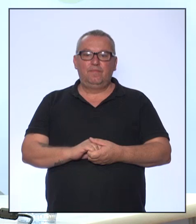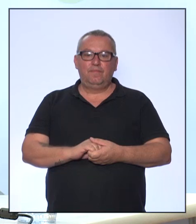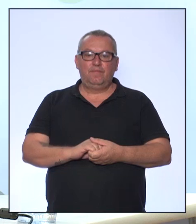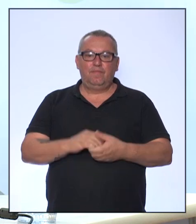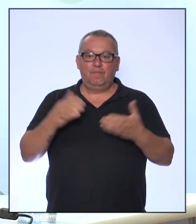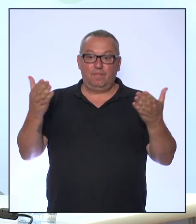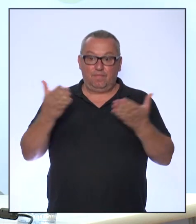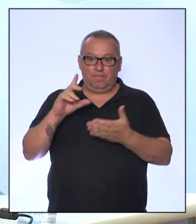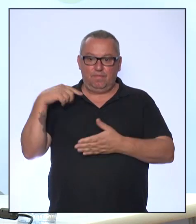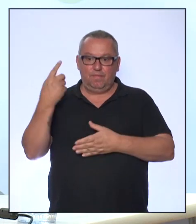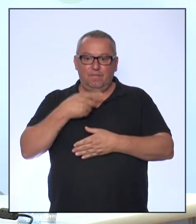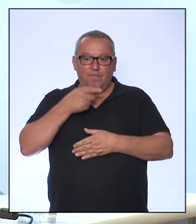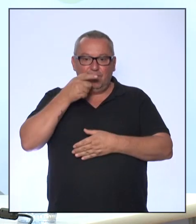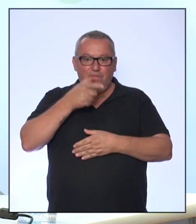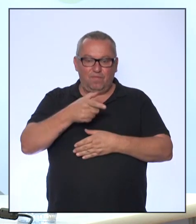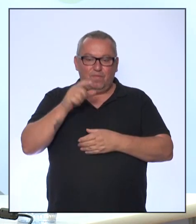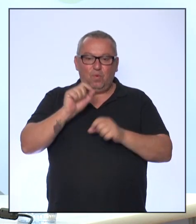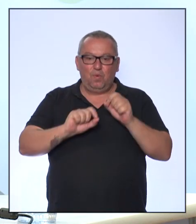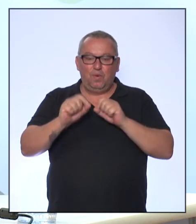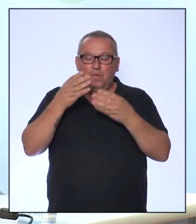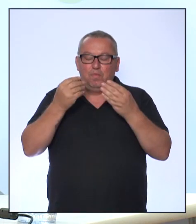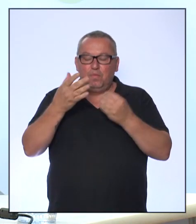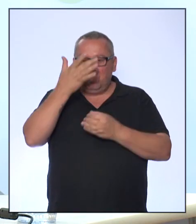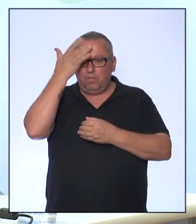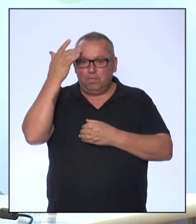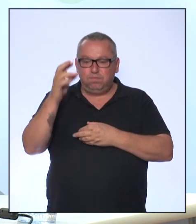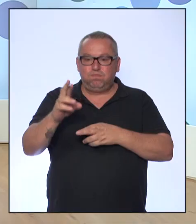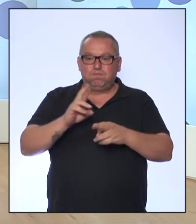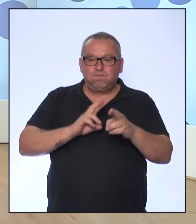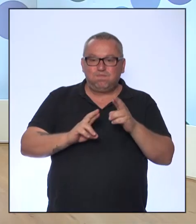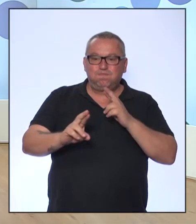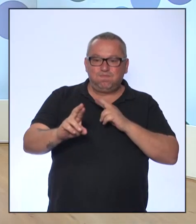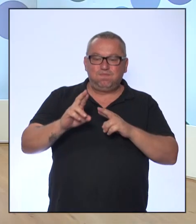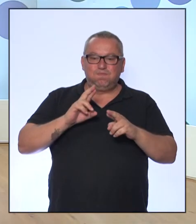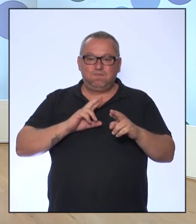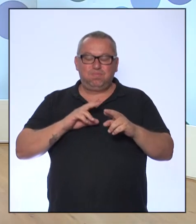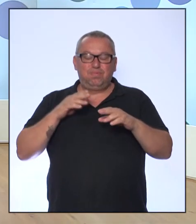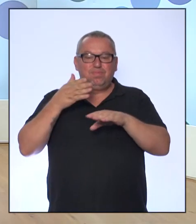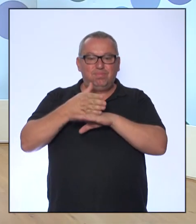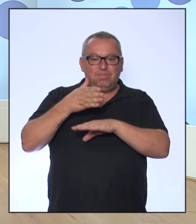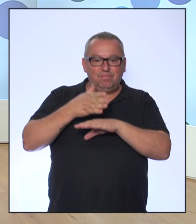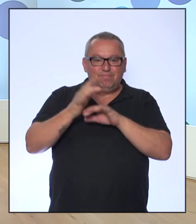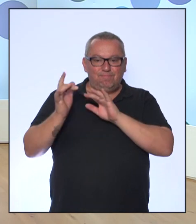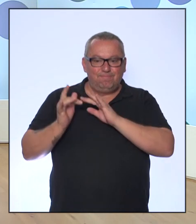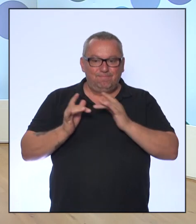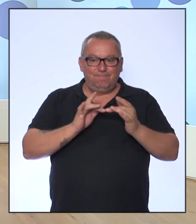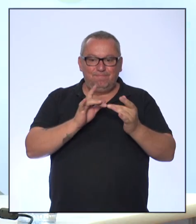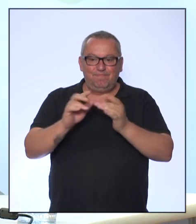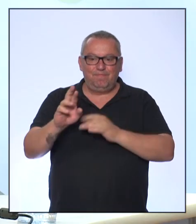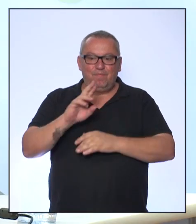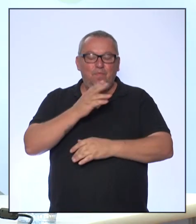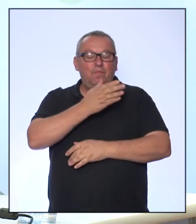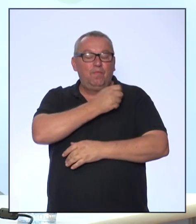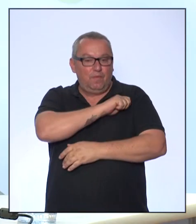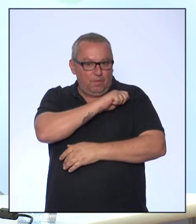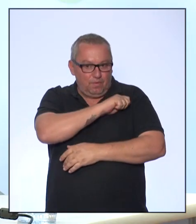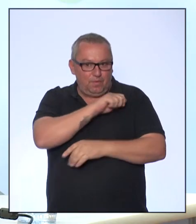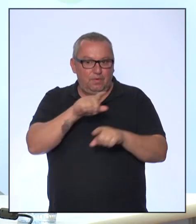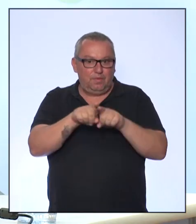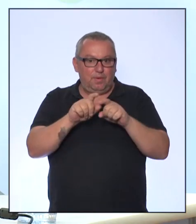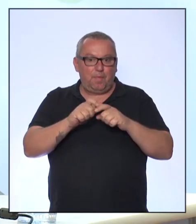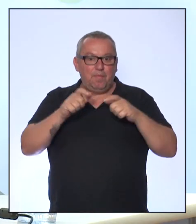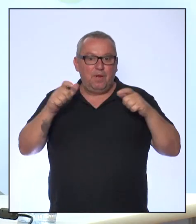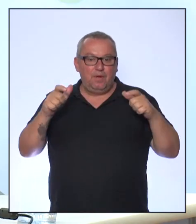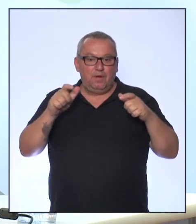Hoje nós estamos tendo aqui, professora Janaína, muitas interações positivas, com respostas dos nossos alunos. A maioria dos nossos